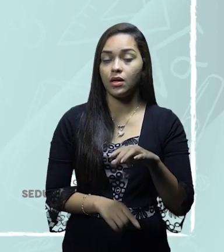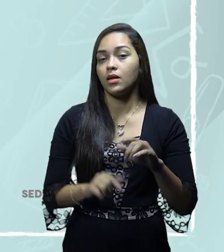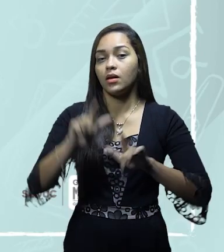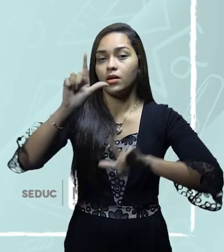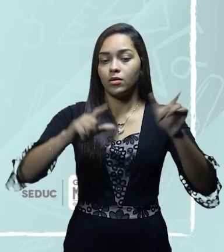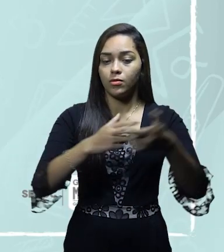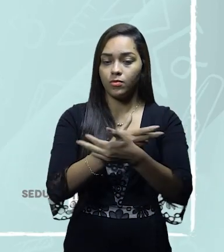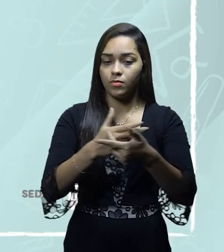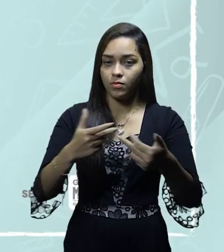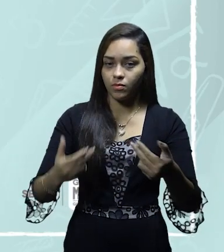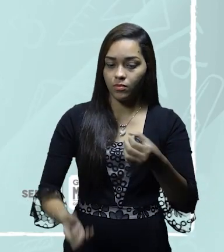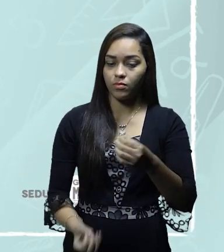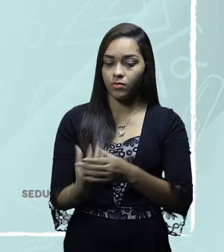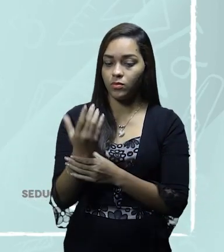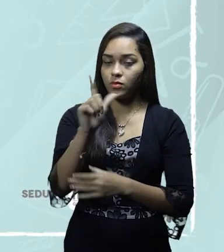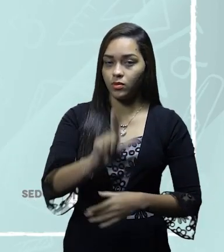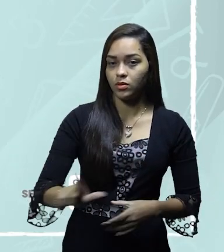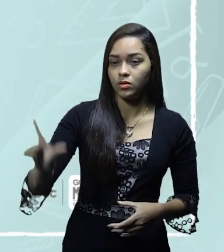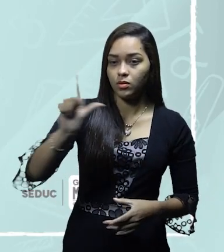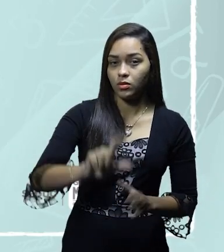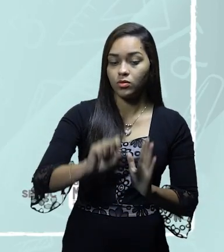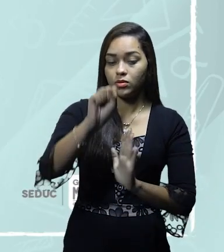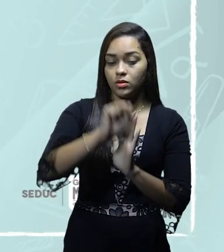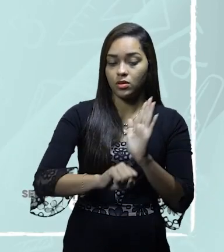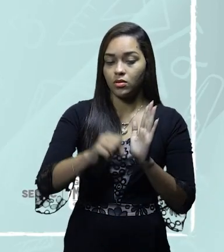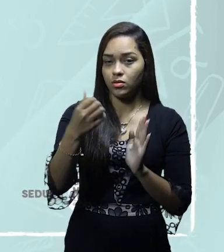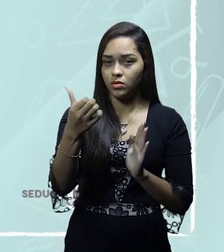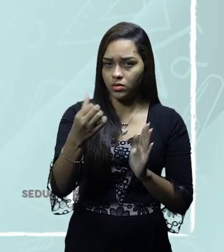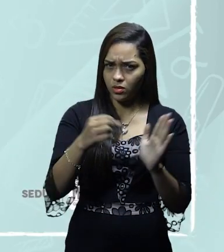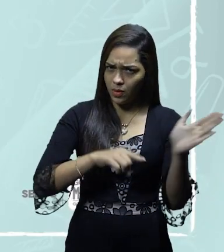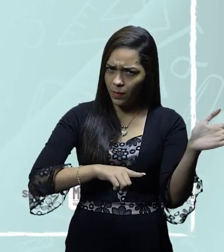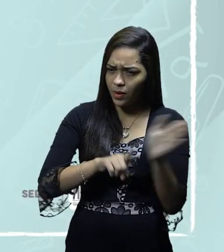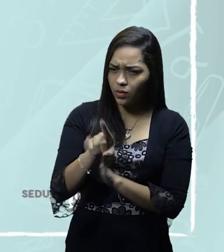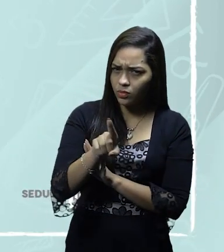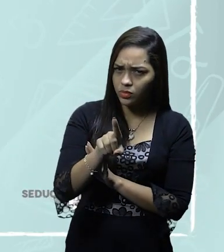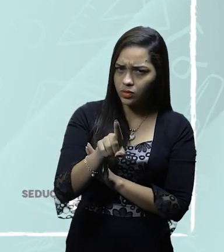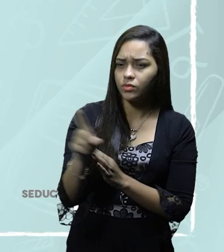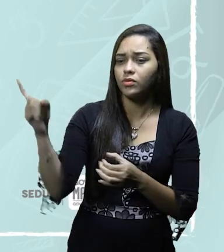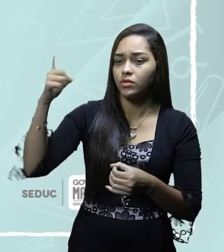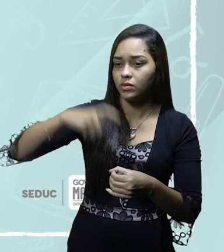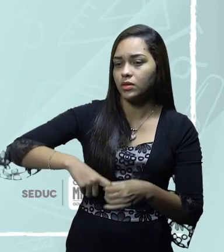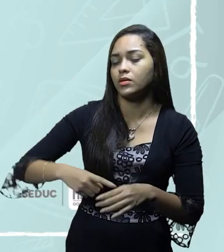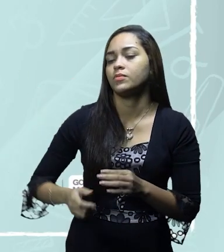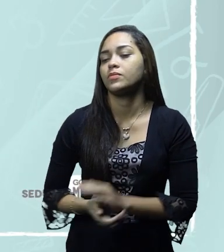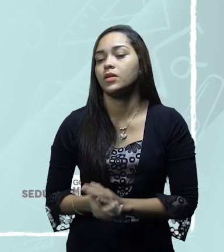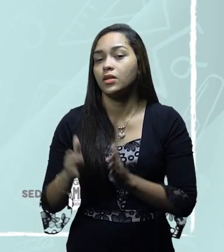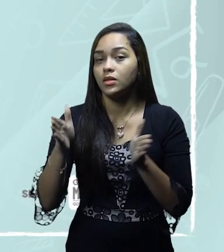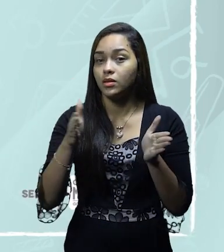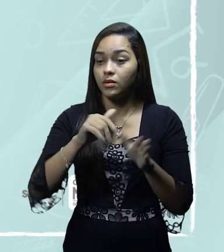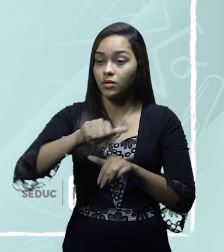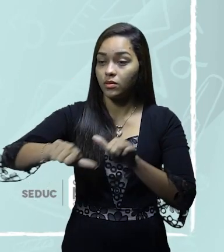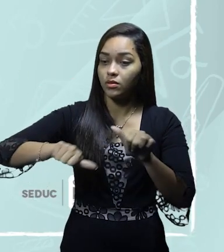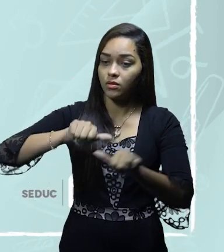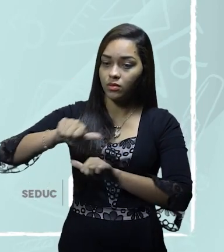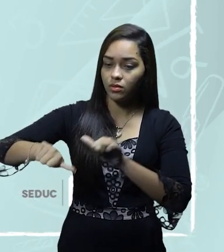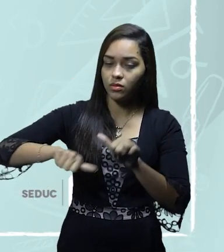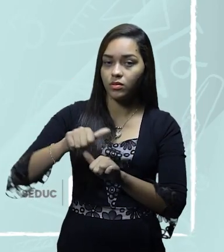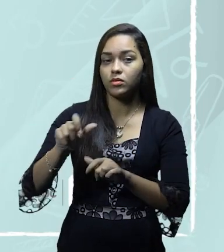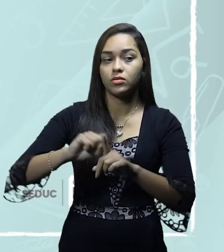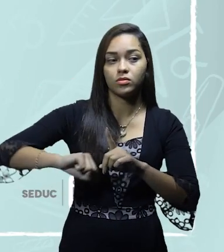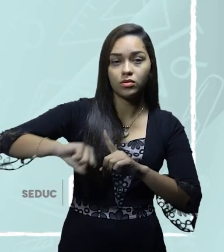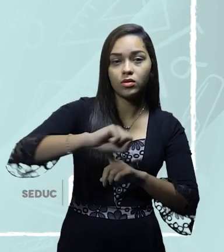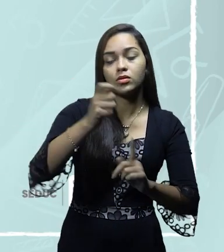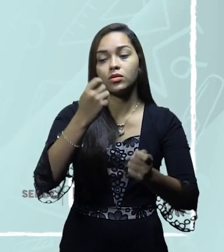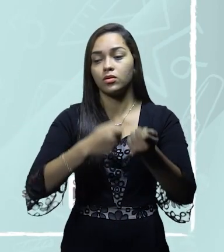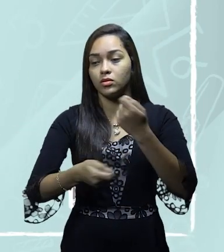a imprensa produzia literatura em Portugal no século XVI. É uma pergunta? Vou voltar aqui, ó. Nesse período